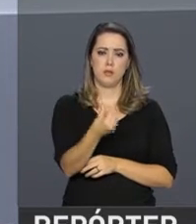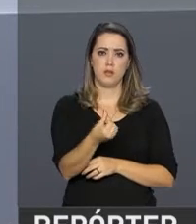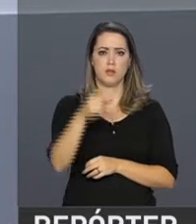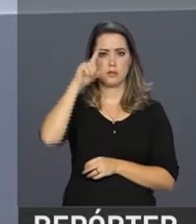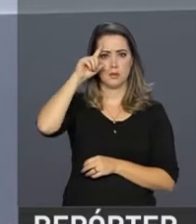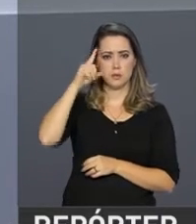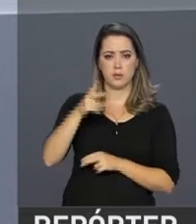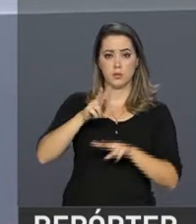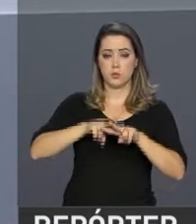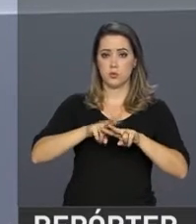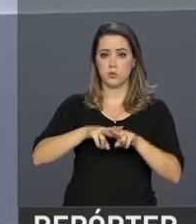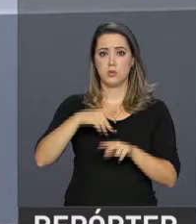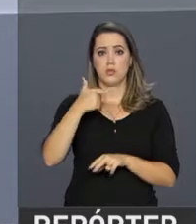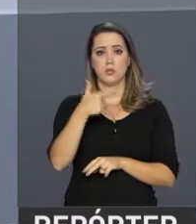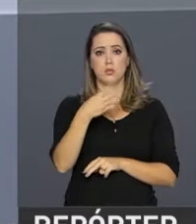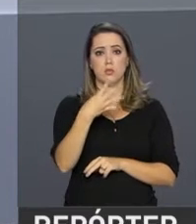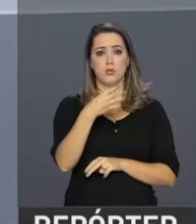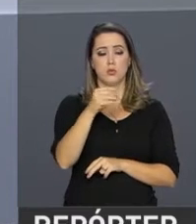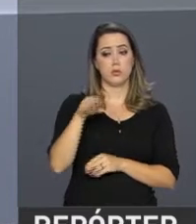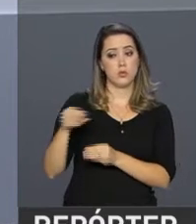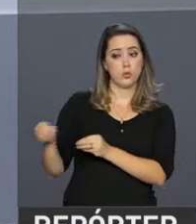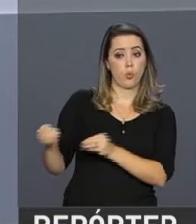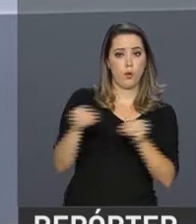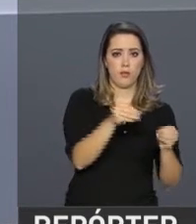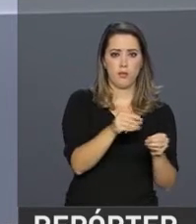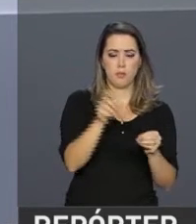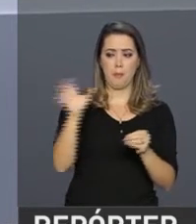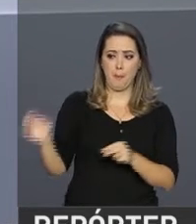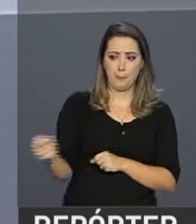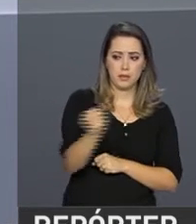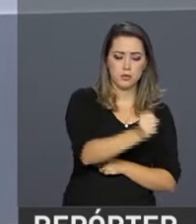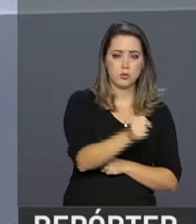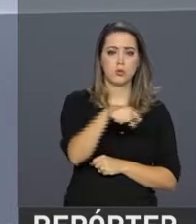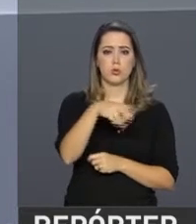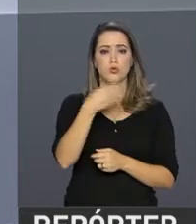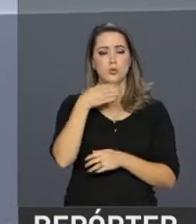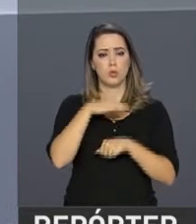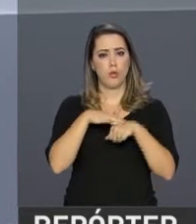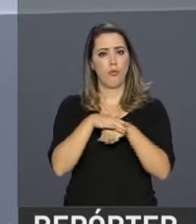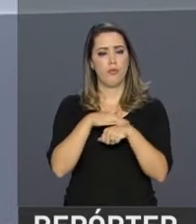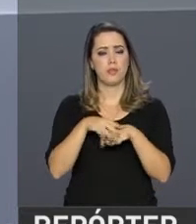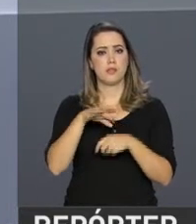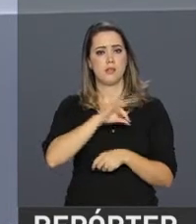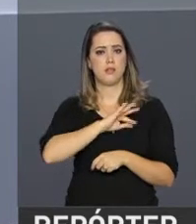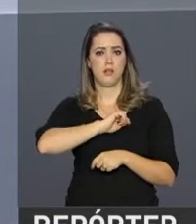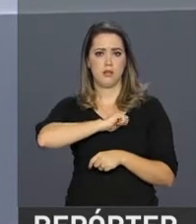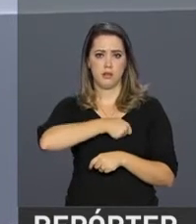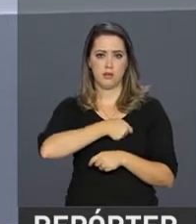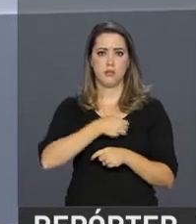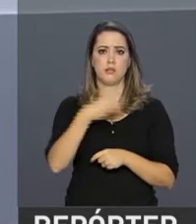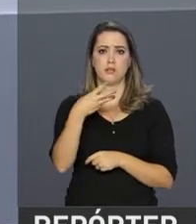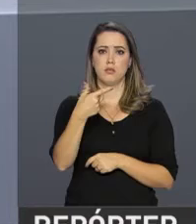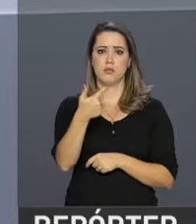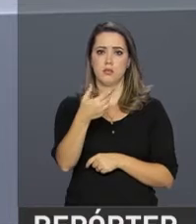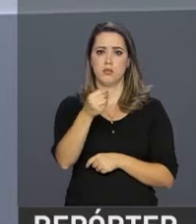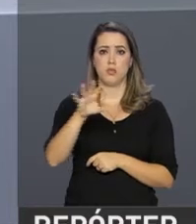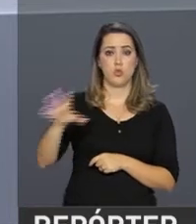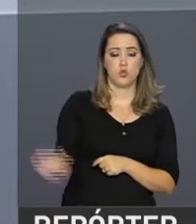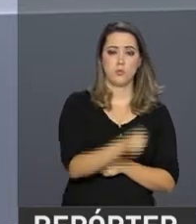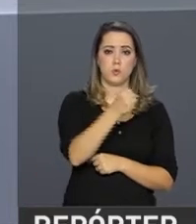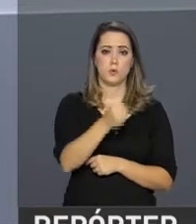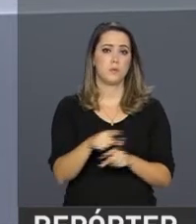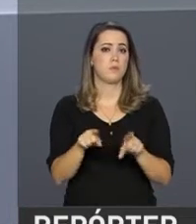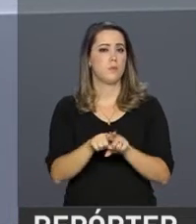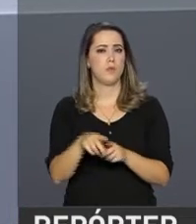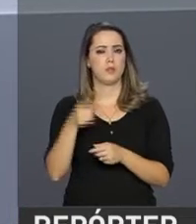e 240 de condução coercitiva, além de 320 de busca e apreensão. Já as ações de